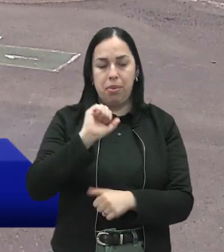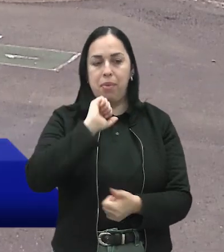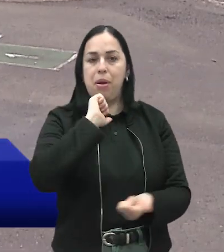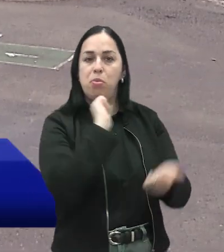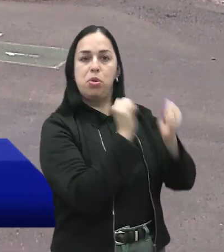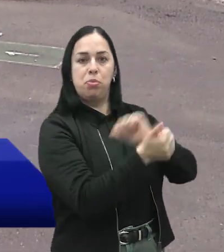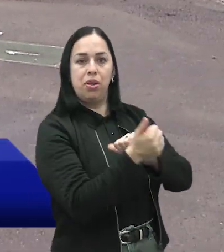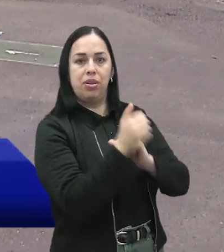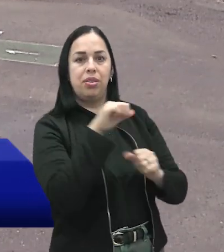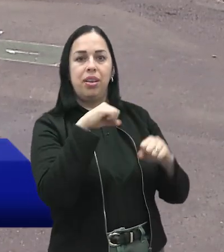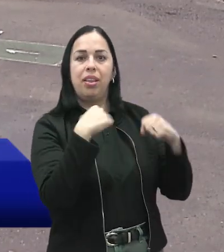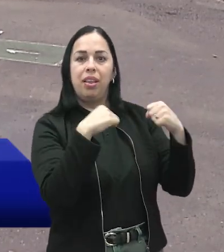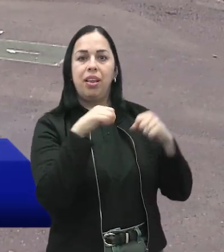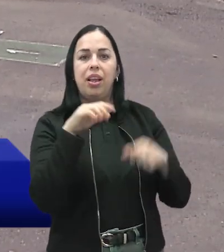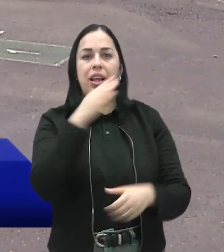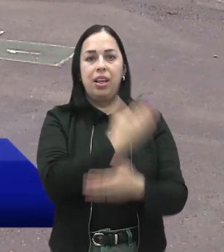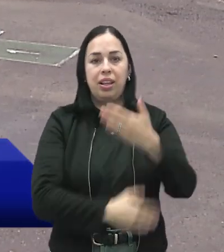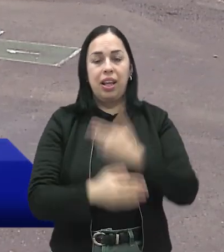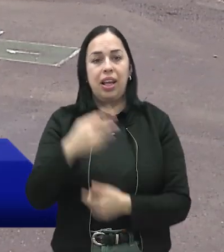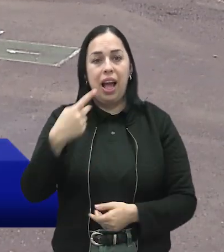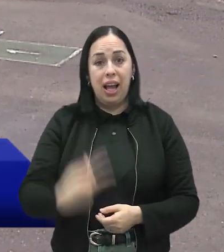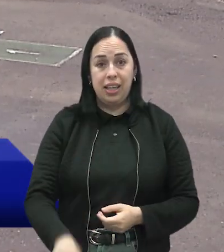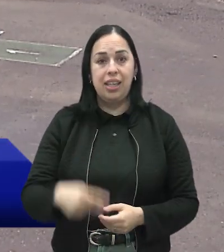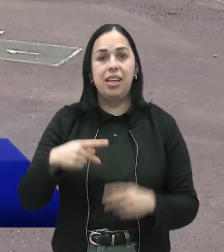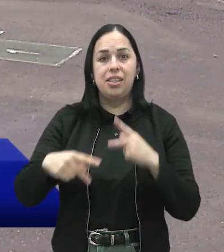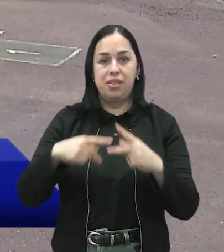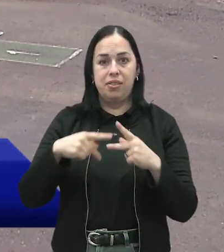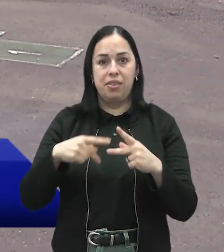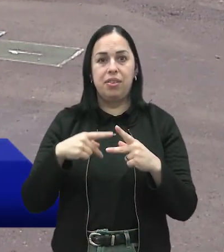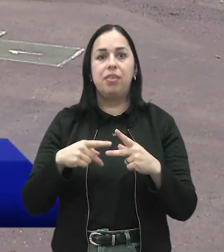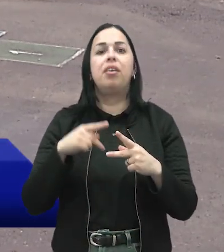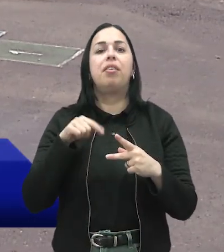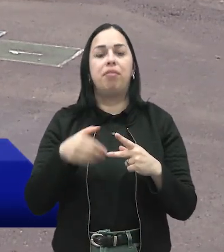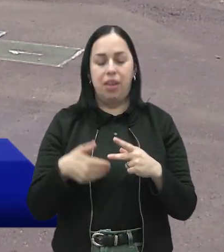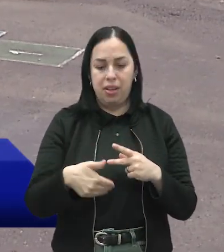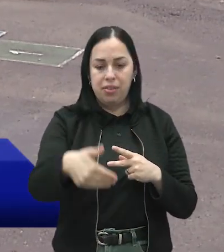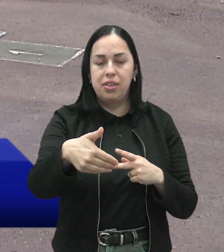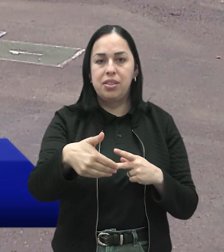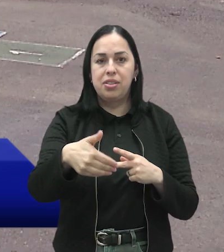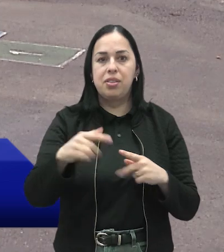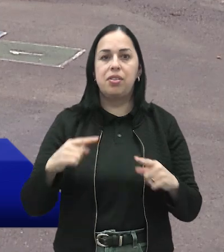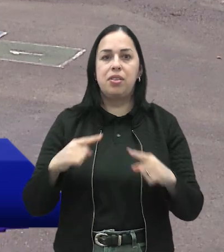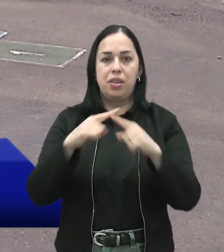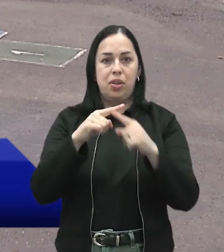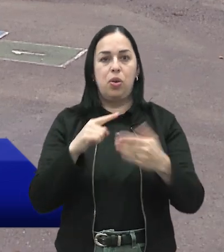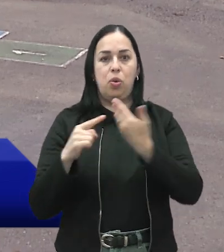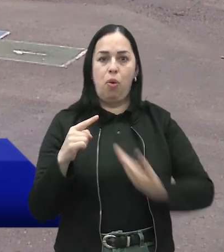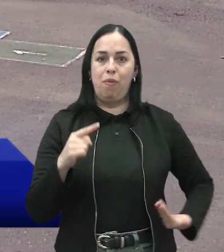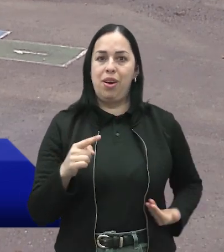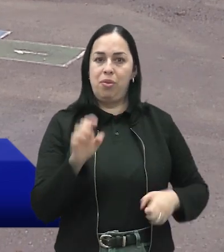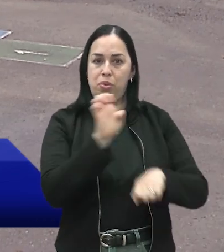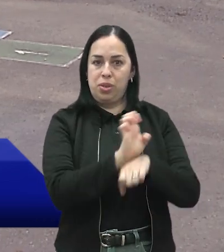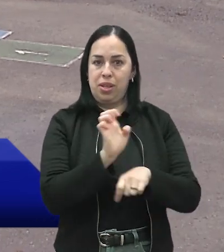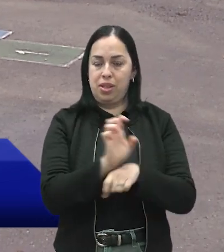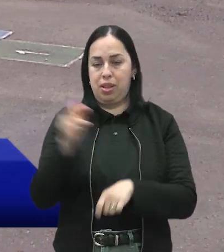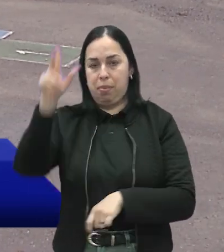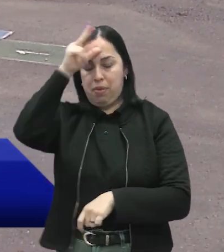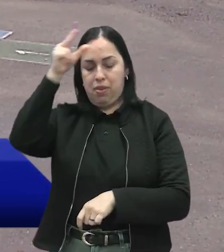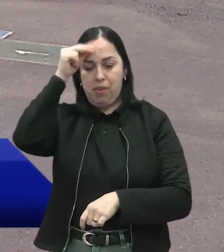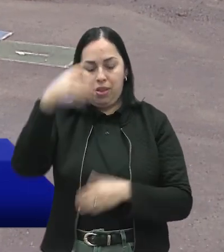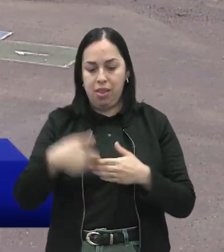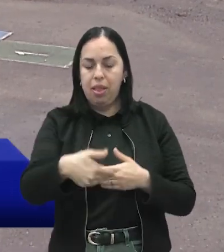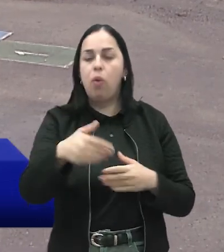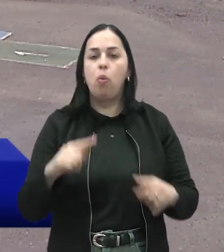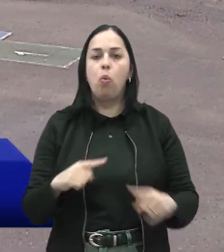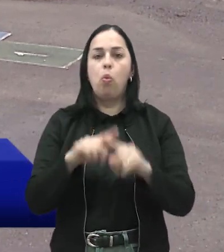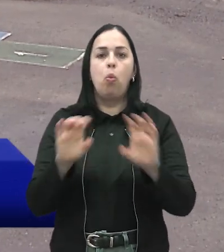capacitarem para os esportes paralímpicos, já que São José vai receber o desenvolvimento paralímpico, uma etapa aí de parceria entre o governo do estado de São Paulo